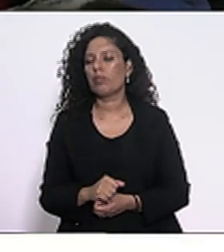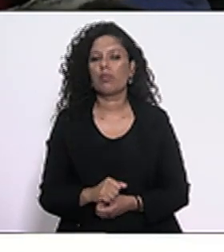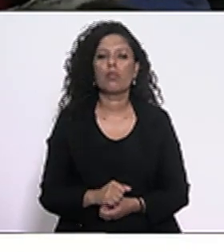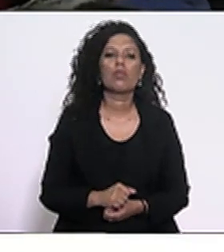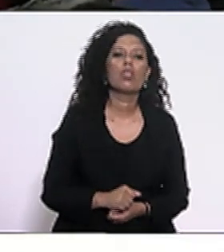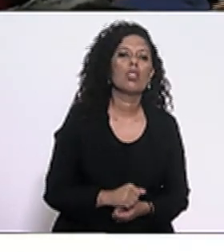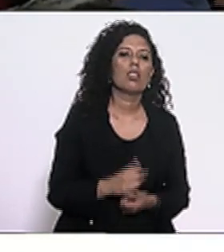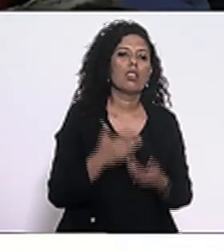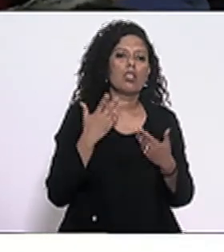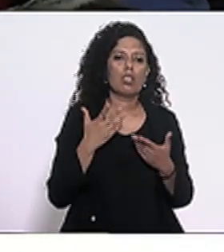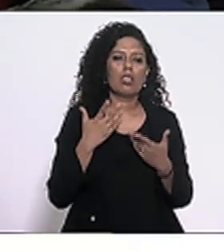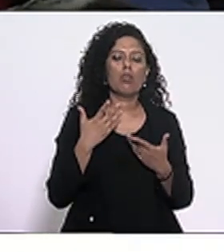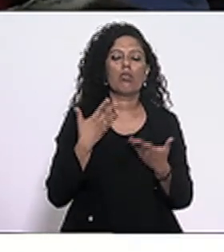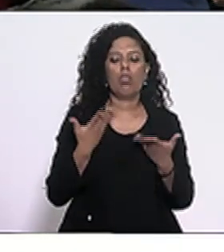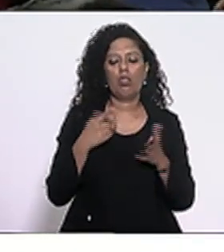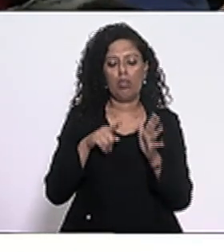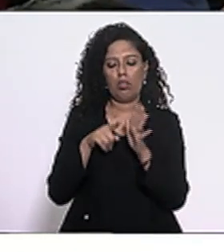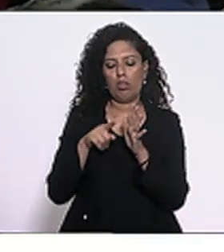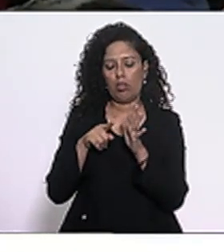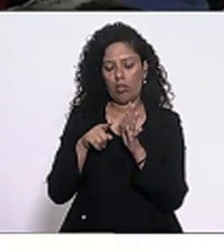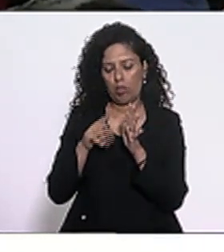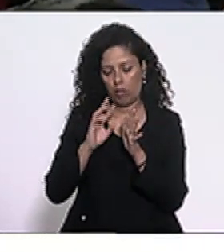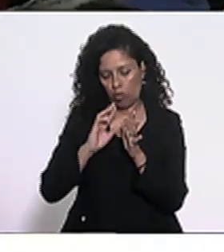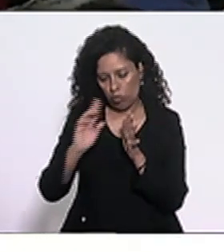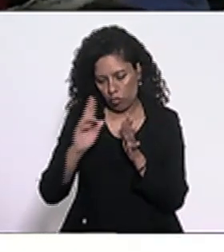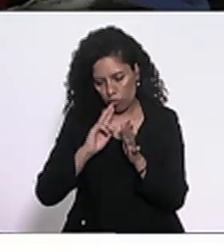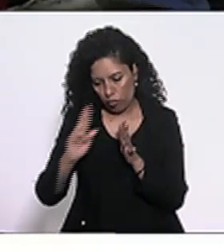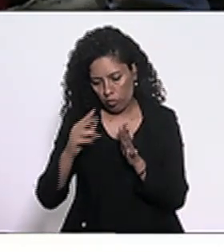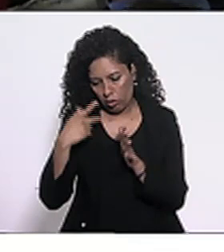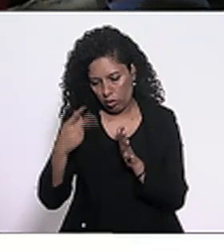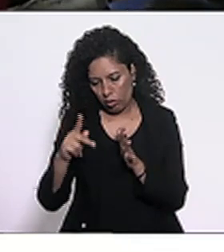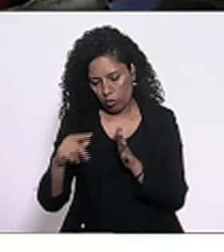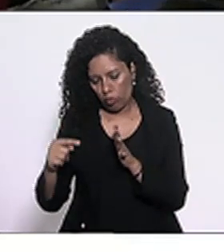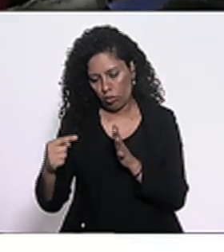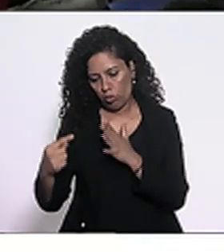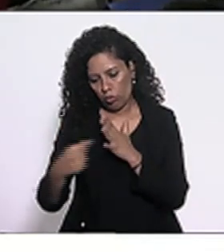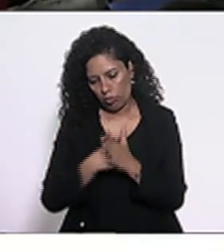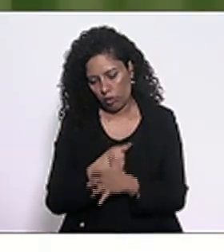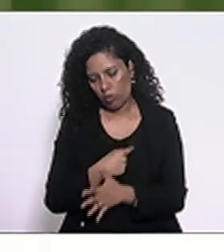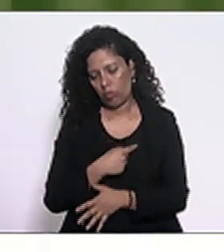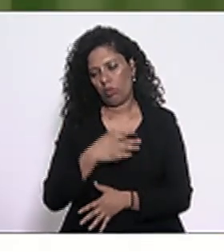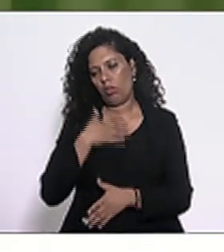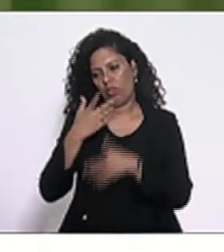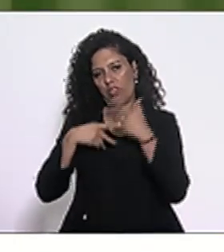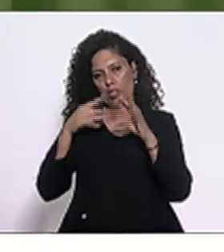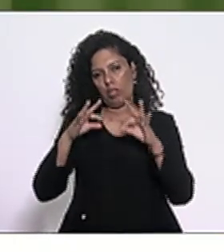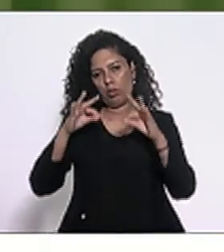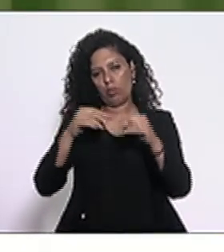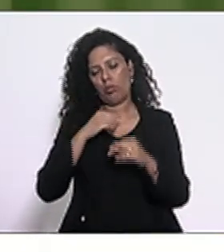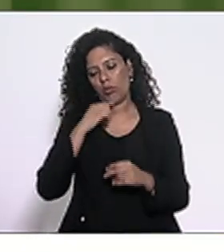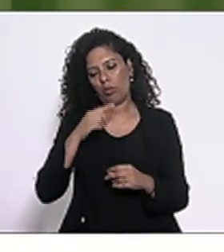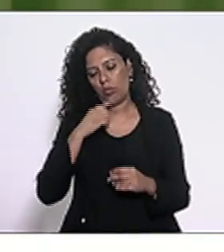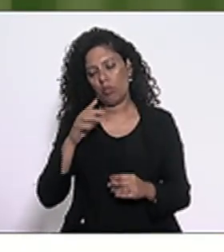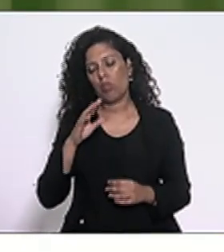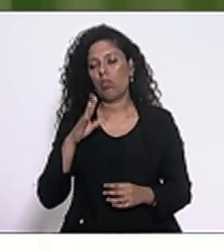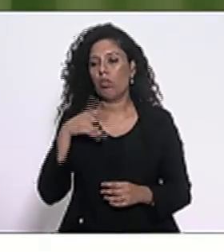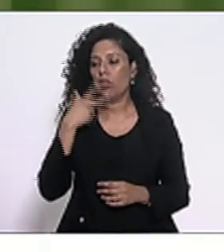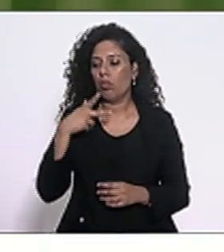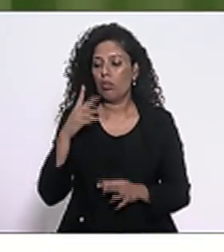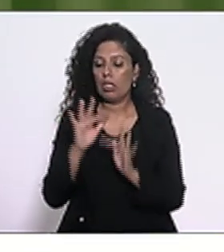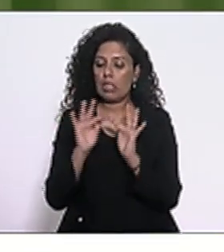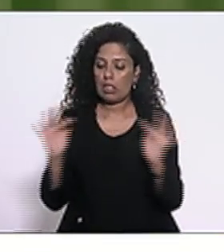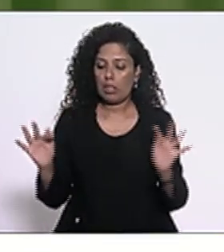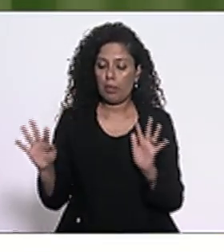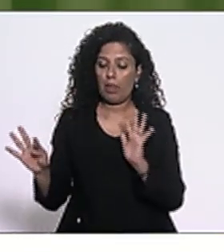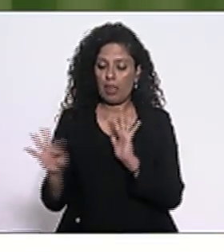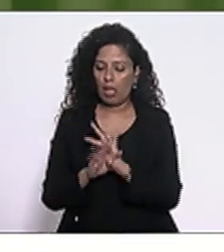não esgotá-las, aí eu pediria talvez auxílio mais técnico, se o senhor quiser entrar numa parte mais técnica.